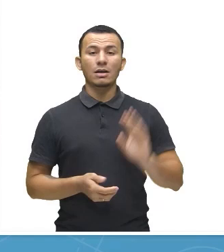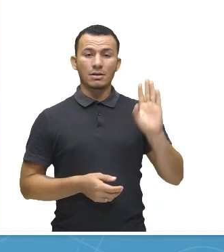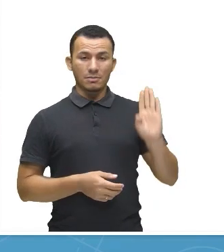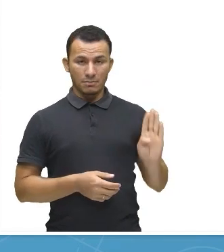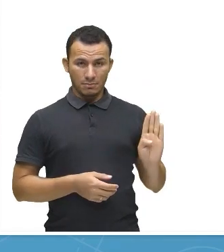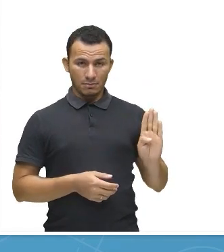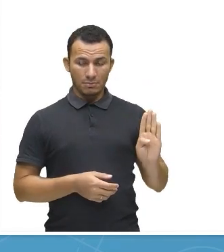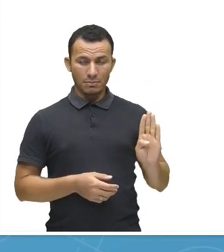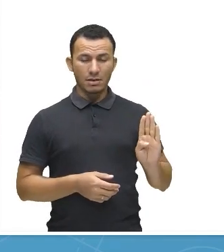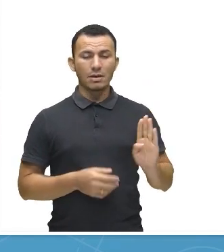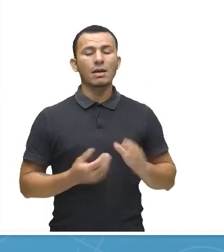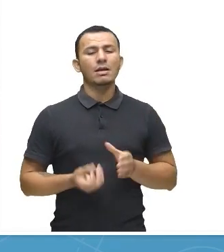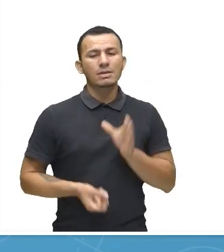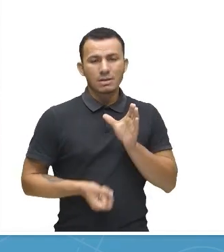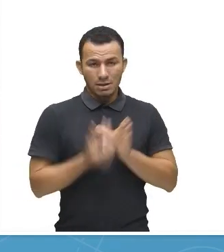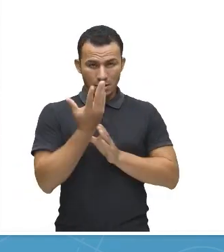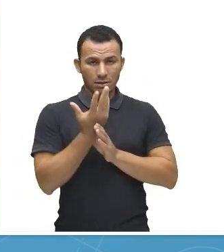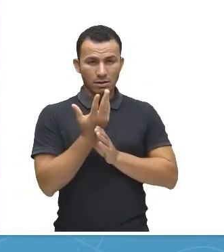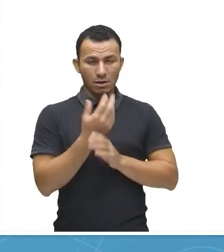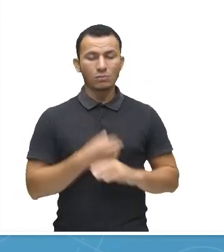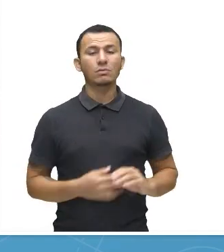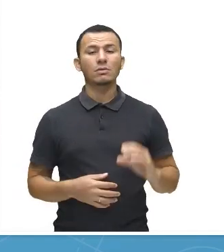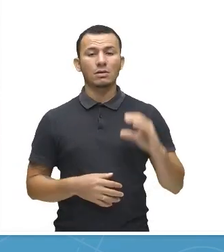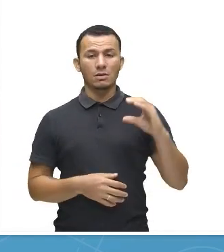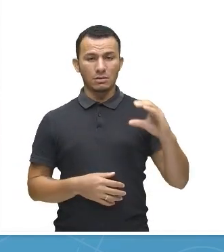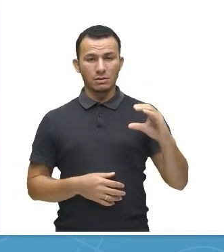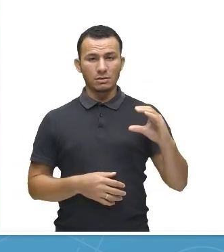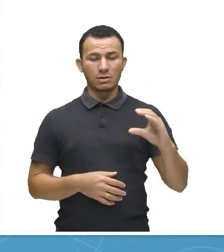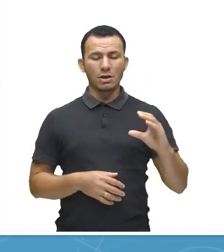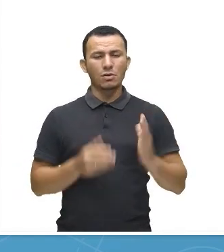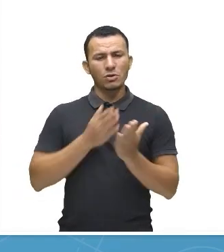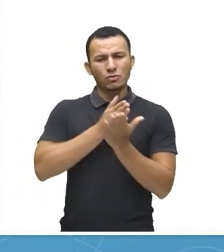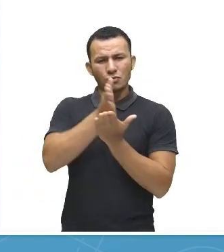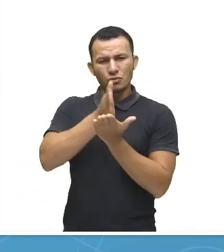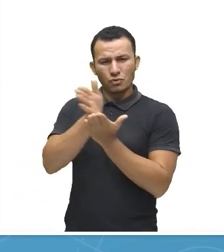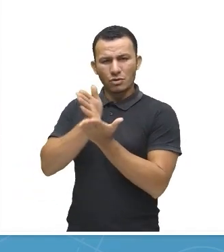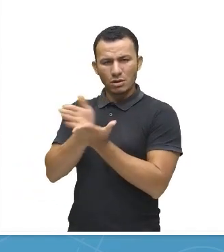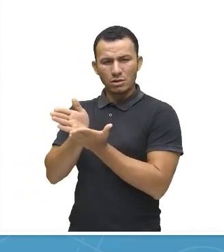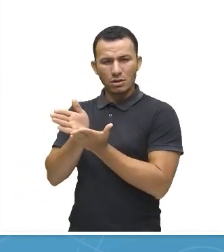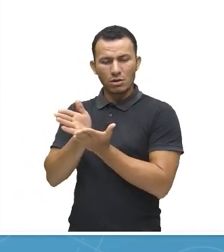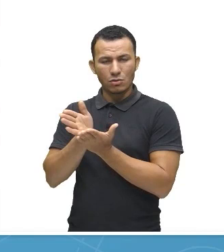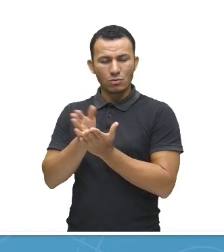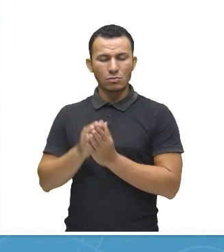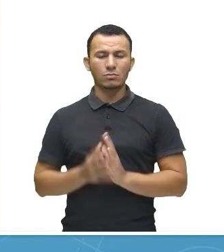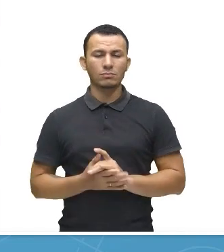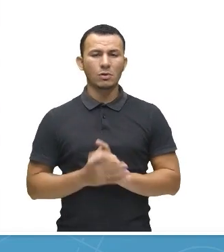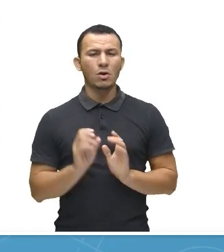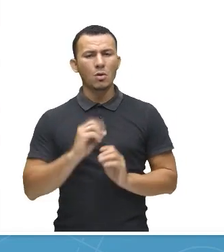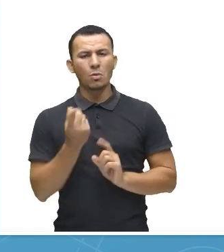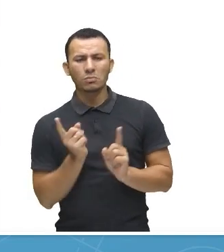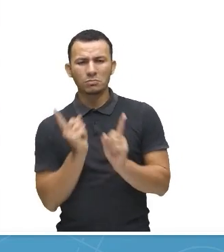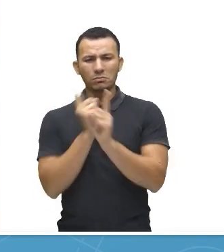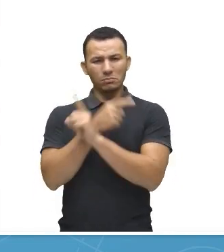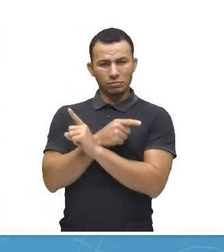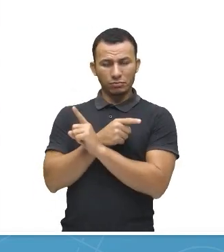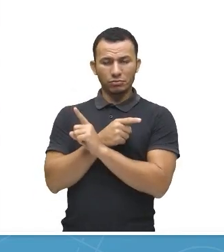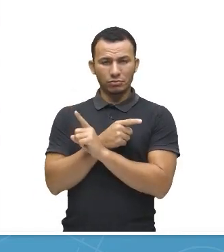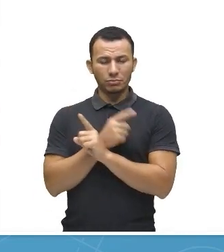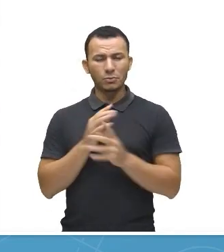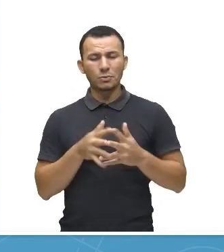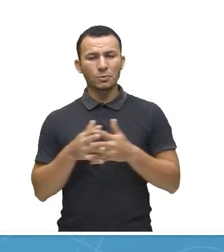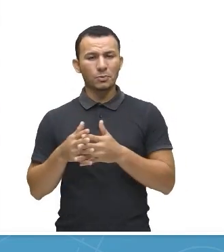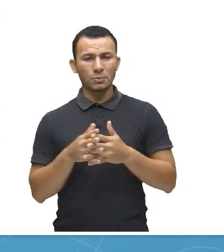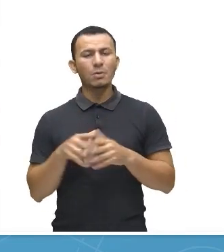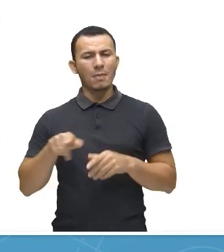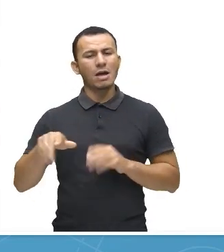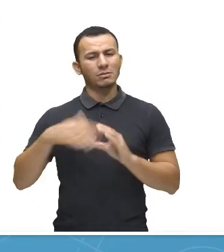B, criação e direção. Ou não, acho que foi B, direção e C, criação. Ficou aí, mas a